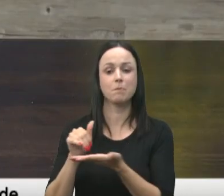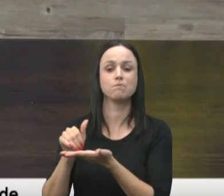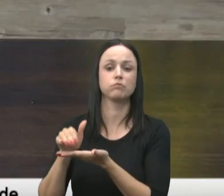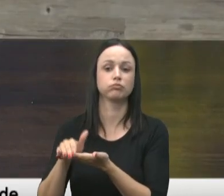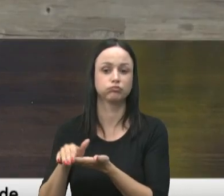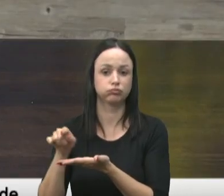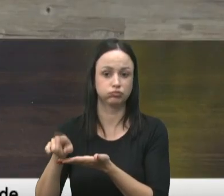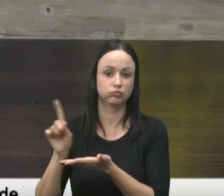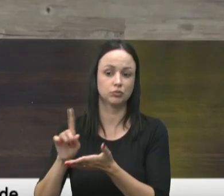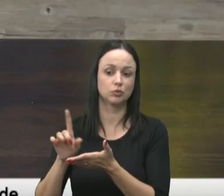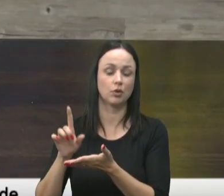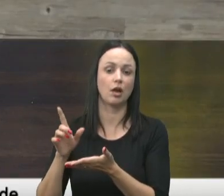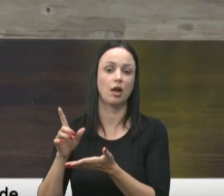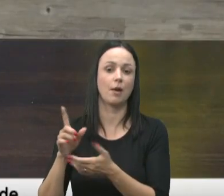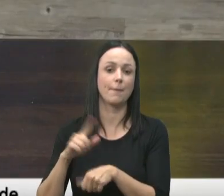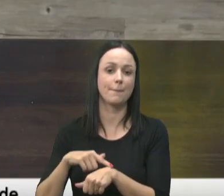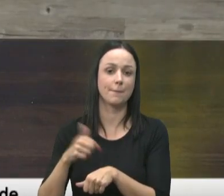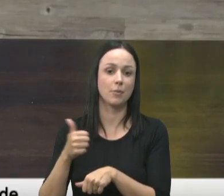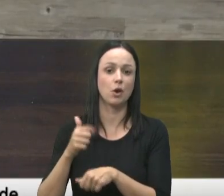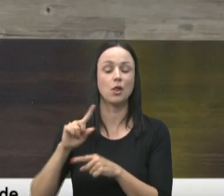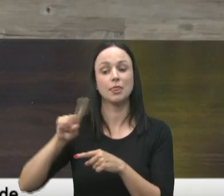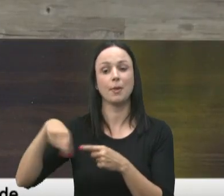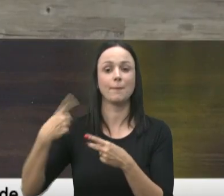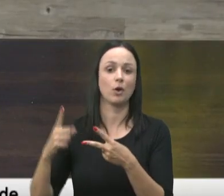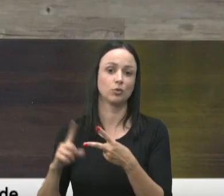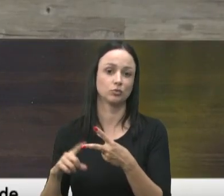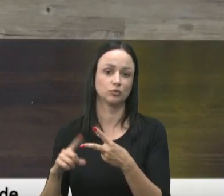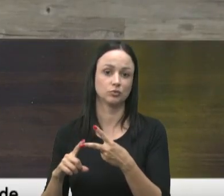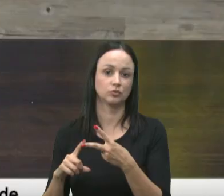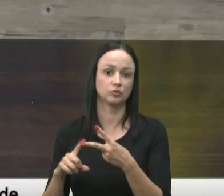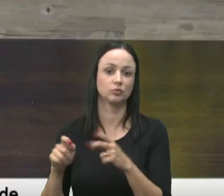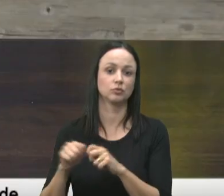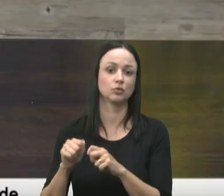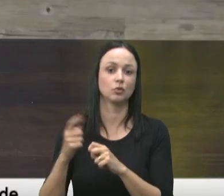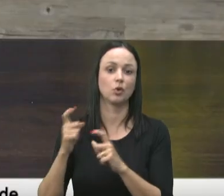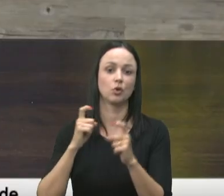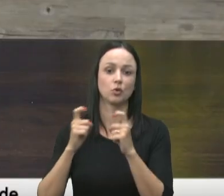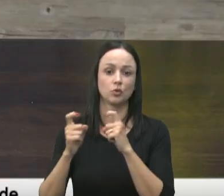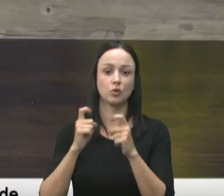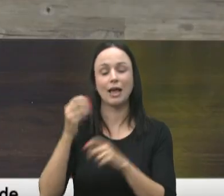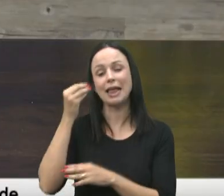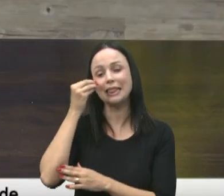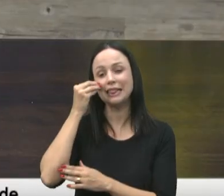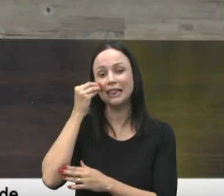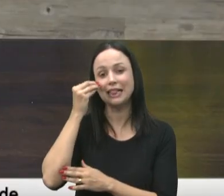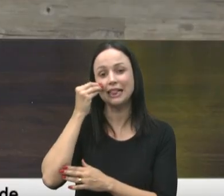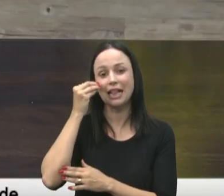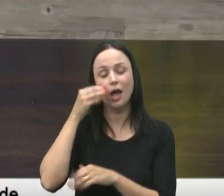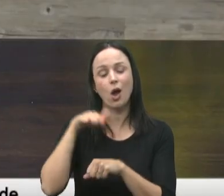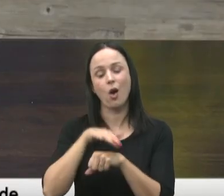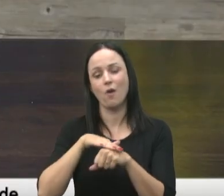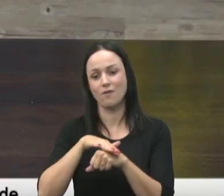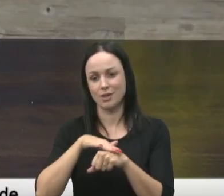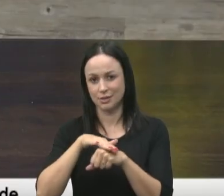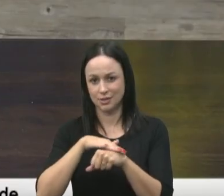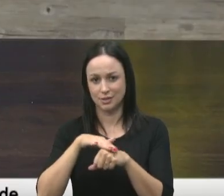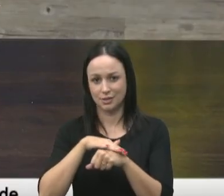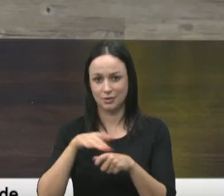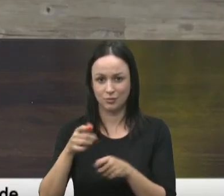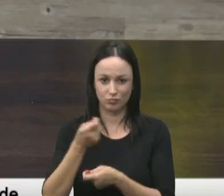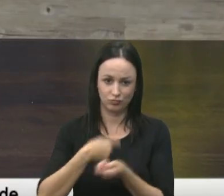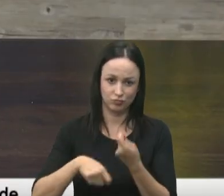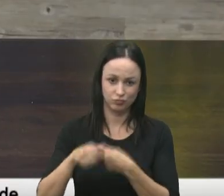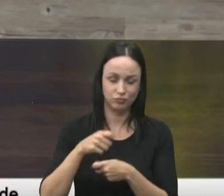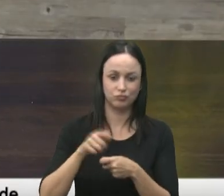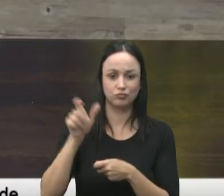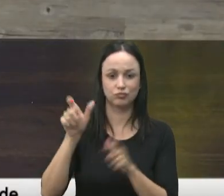num primeiro momento, e, num segundo momento, que ele fizesse uma reunião para tentar conversar com os comerciantes e ver o que